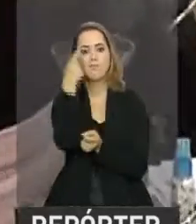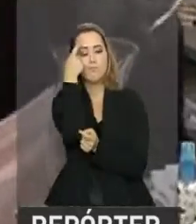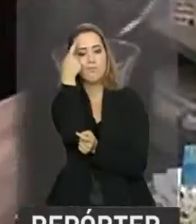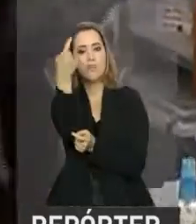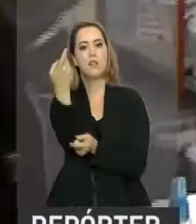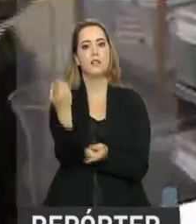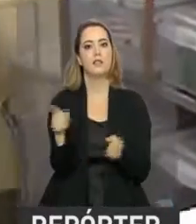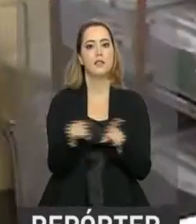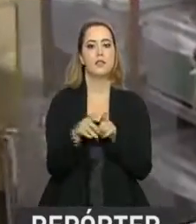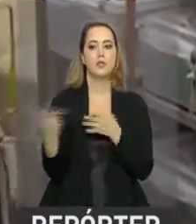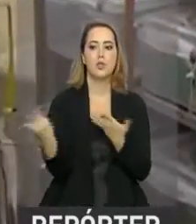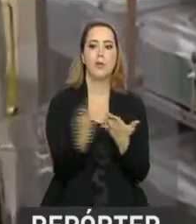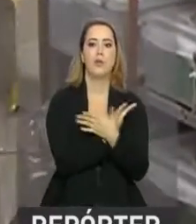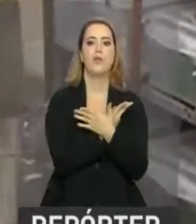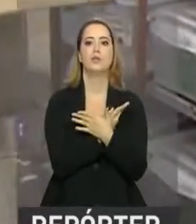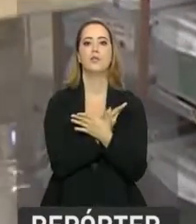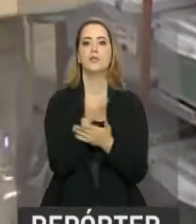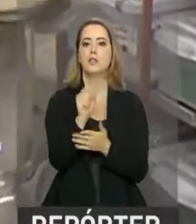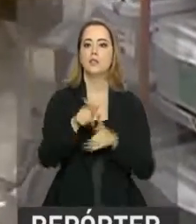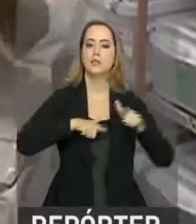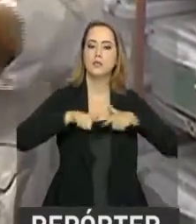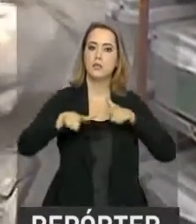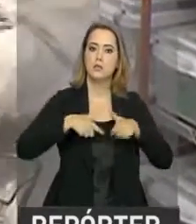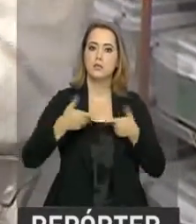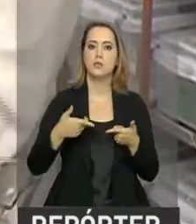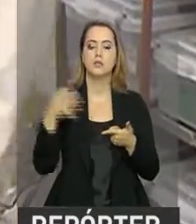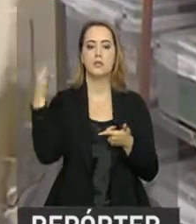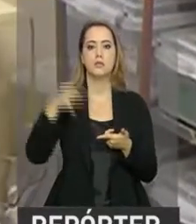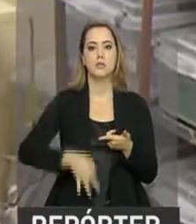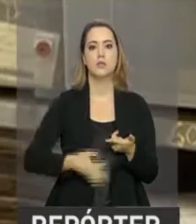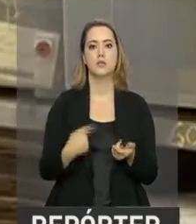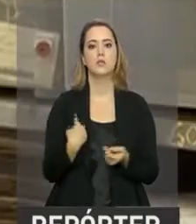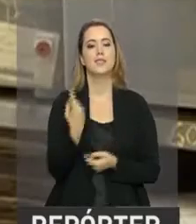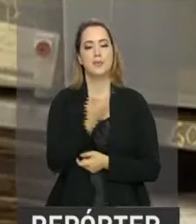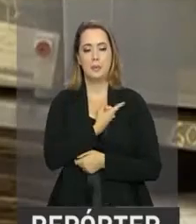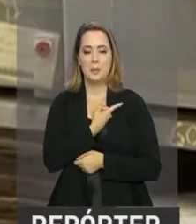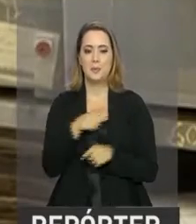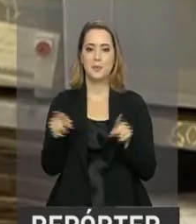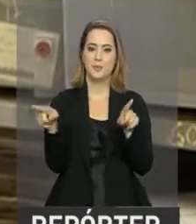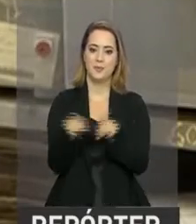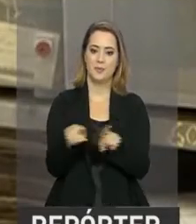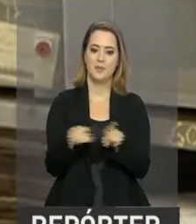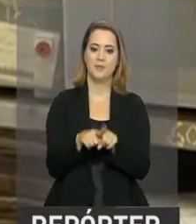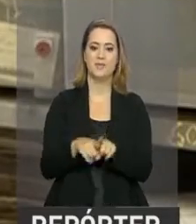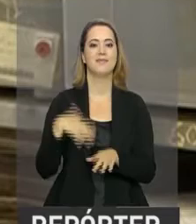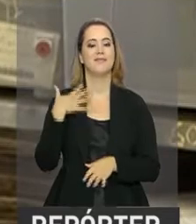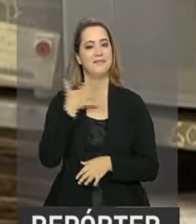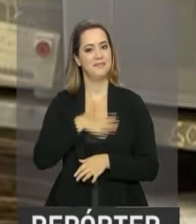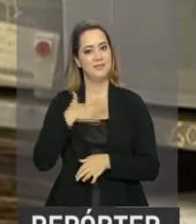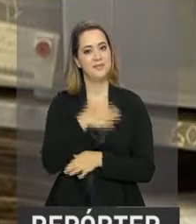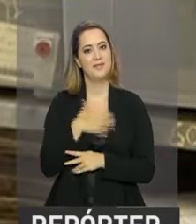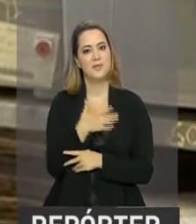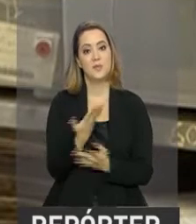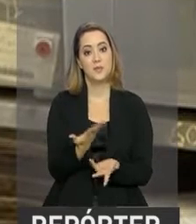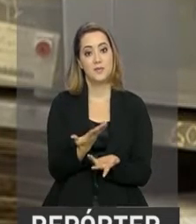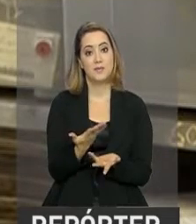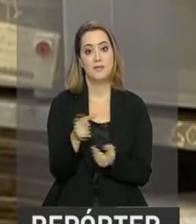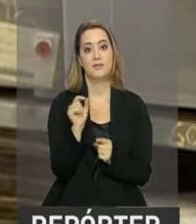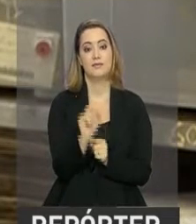as coisas são são realmente feitas em e pra gente acho que é uma é muito gratificante também